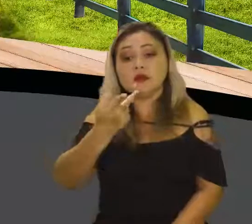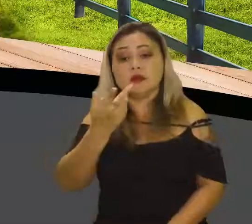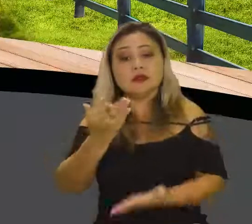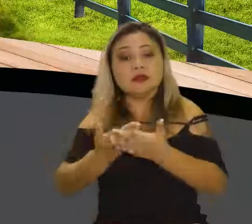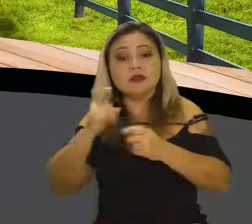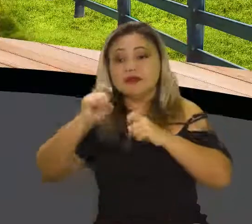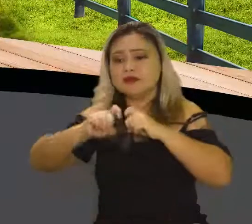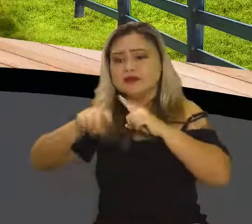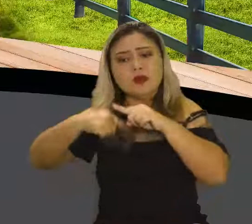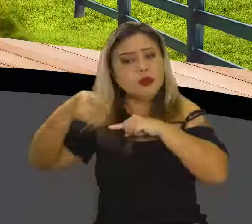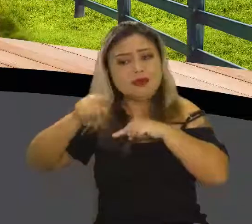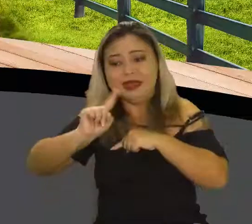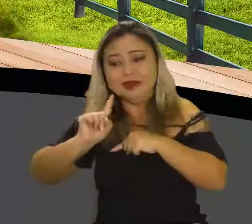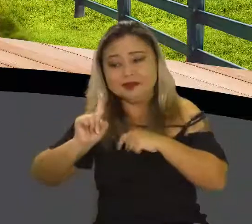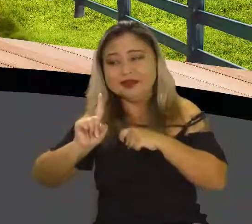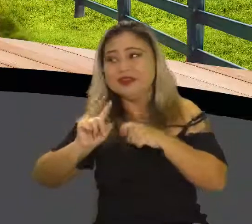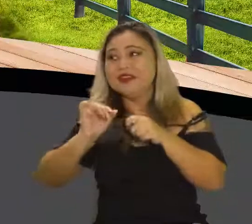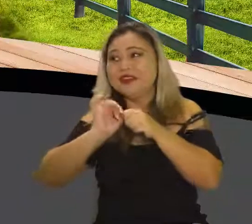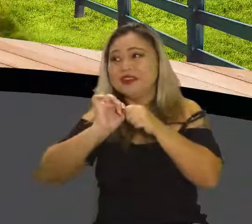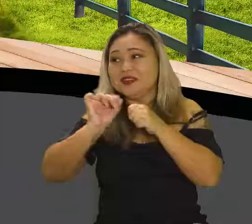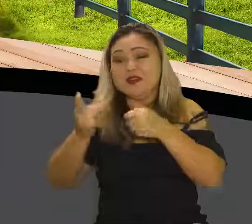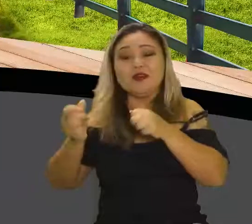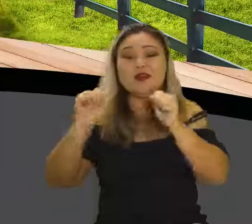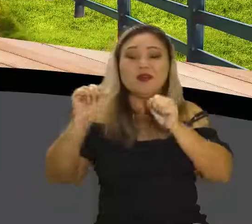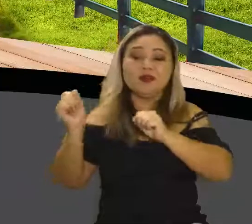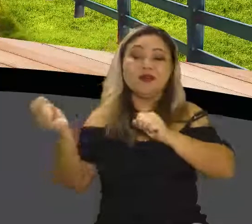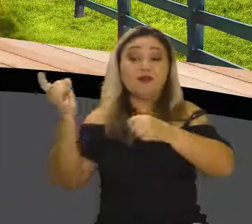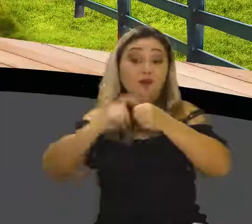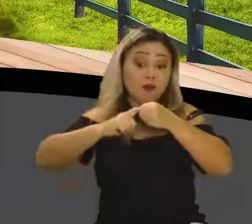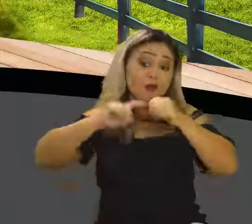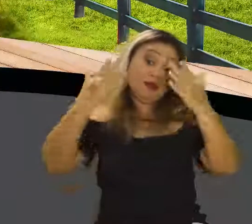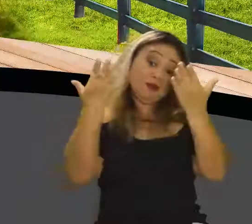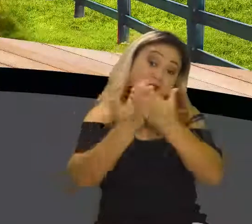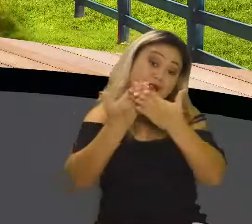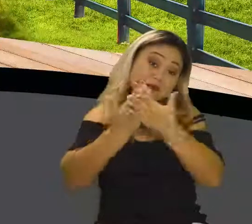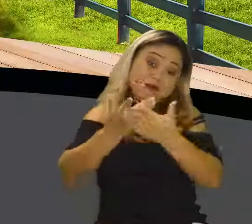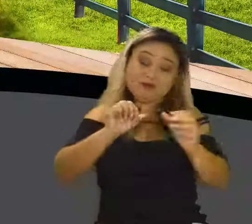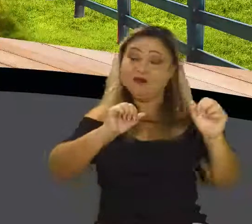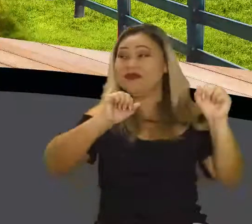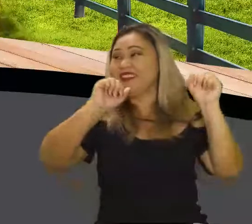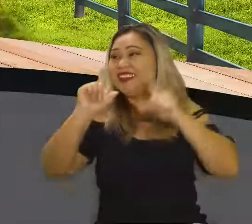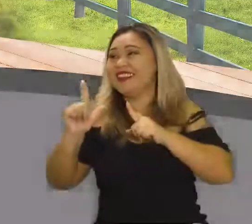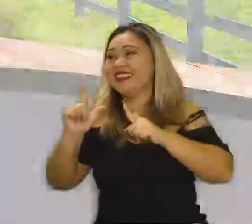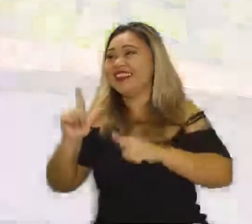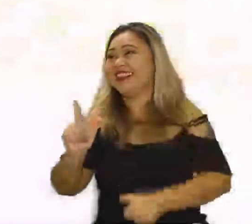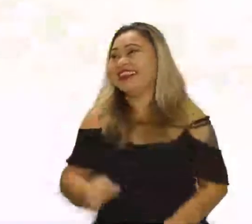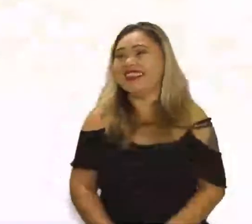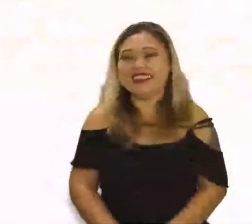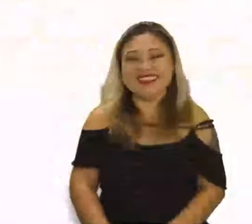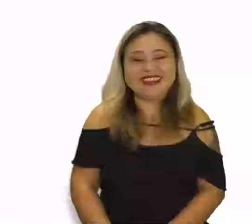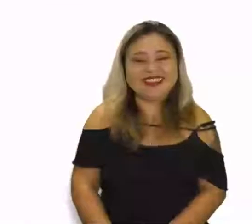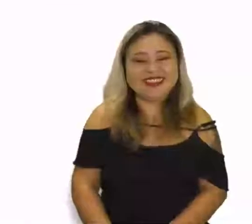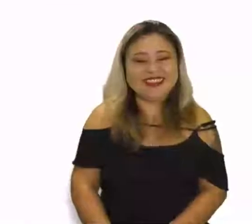de reprodução agora. Vai para a aula geral. Look at that, lá na tela.